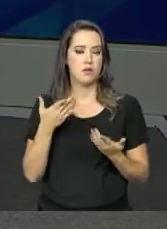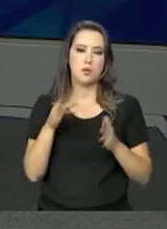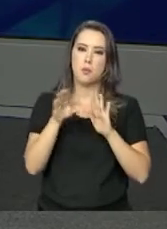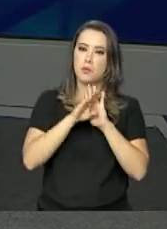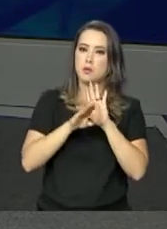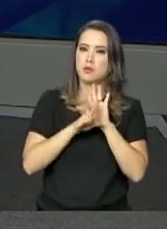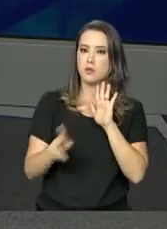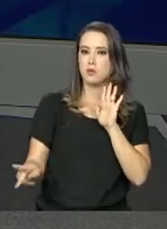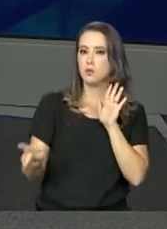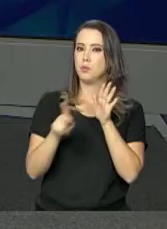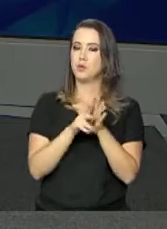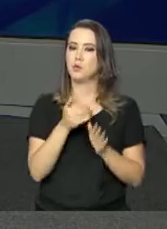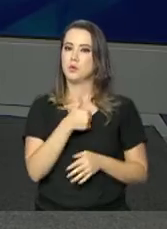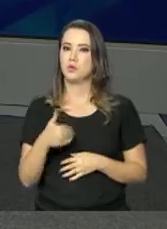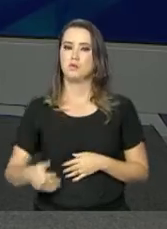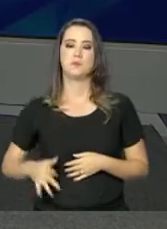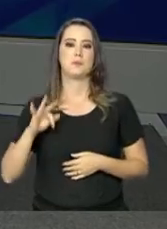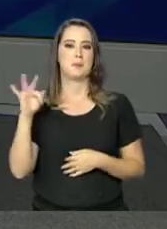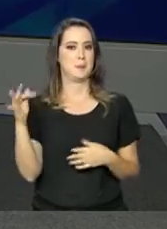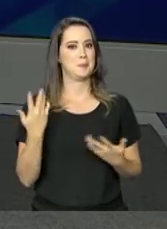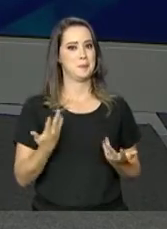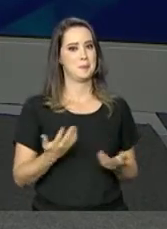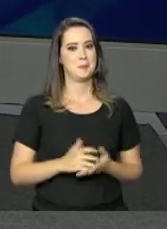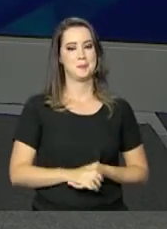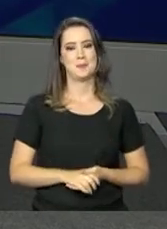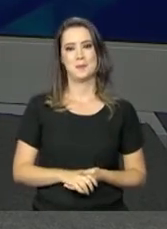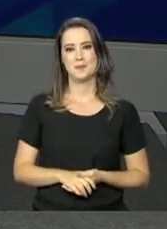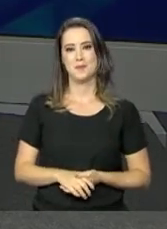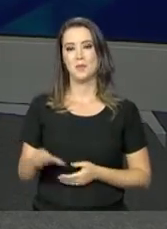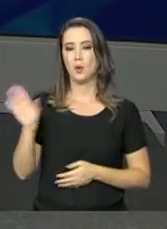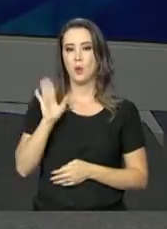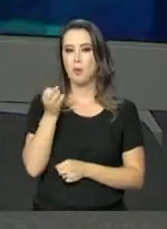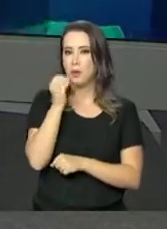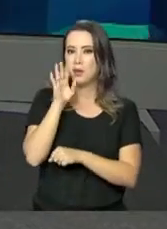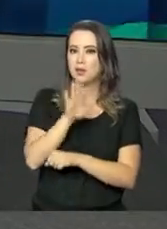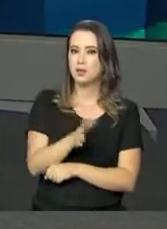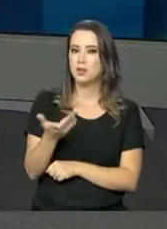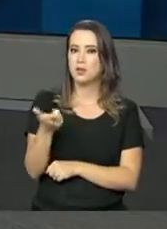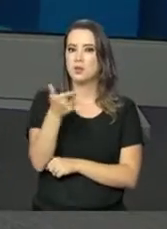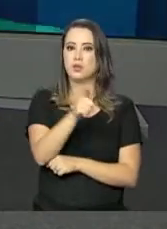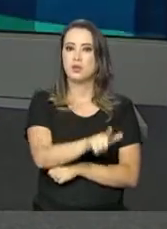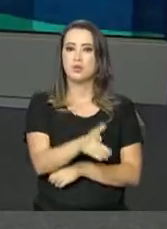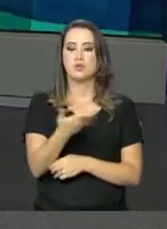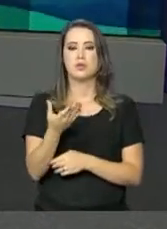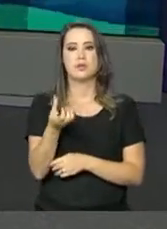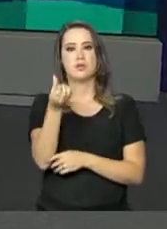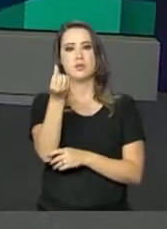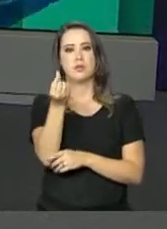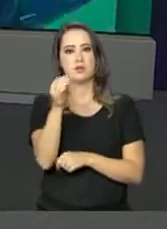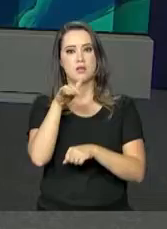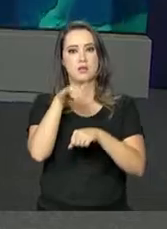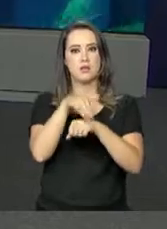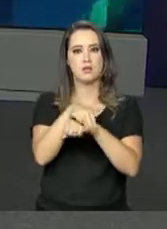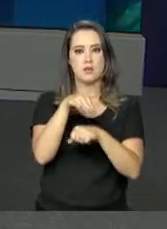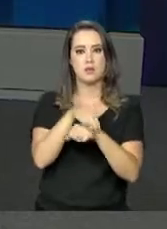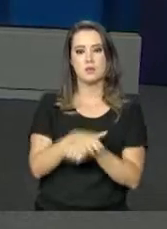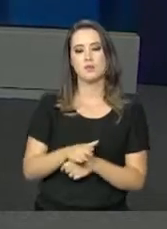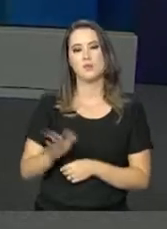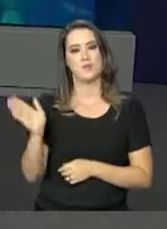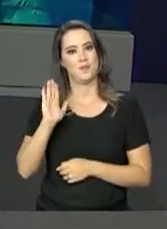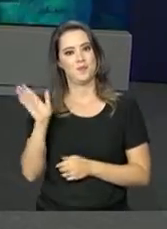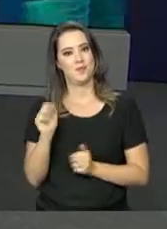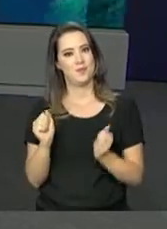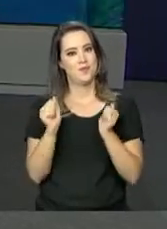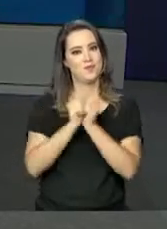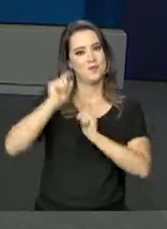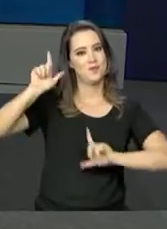mas e ações do governo federal boa tarde pra você nós votamos em mais uma edição a seis da noite